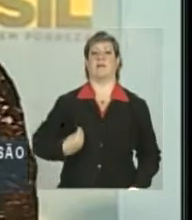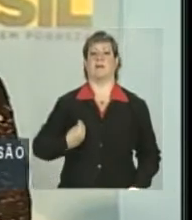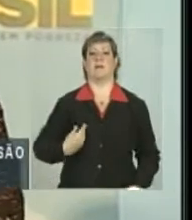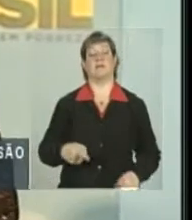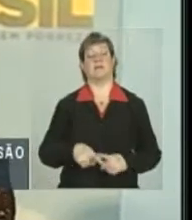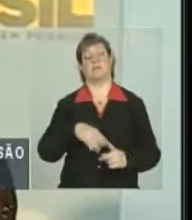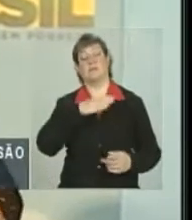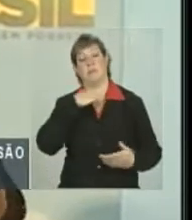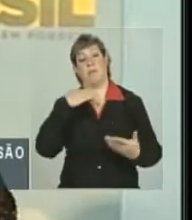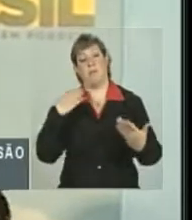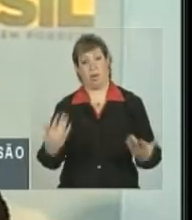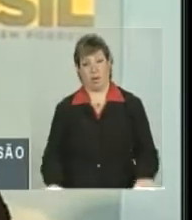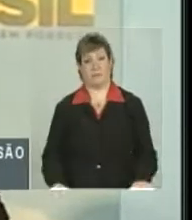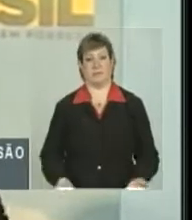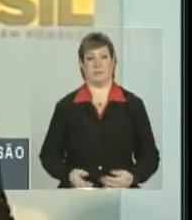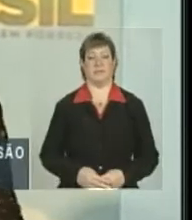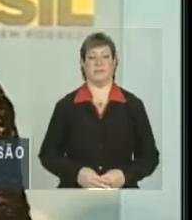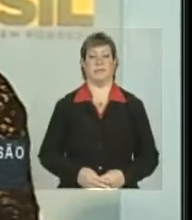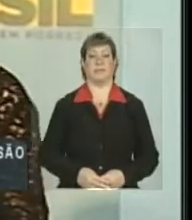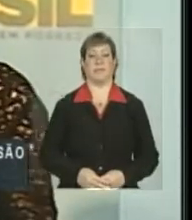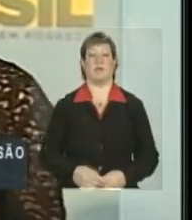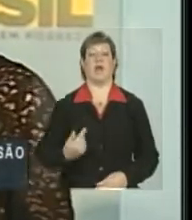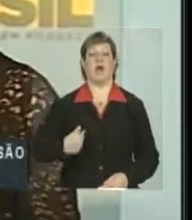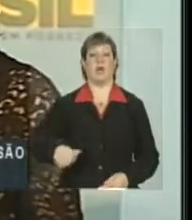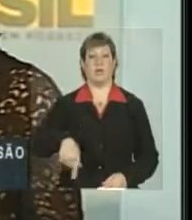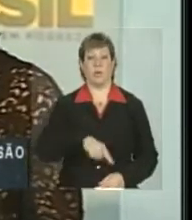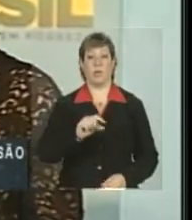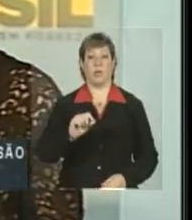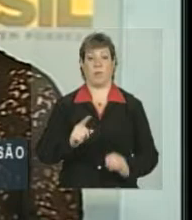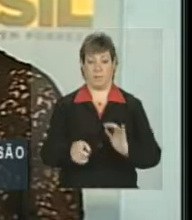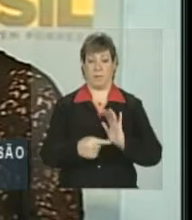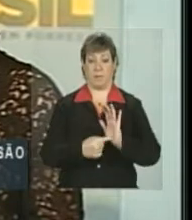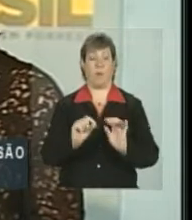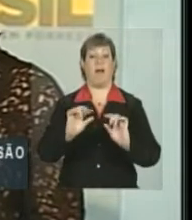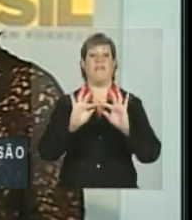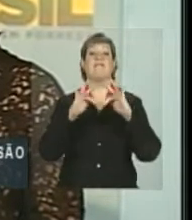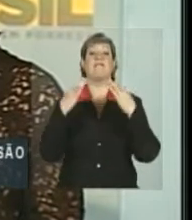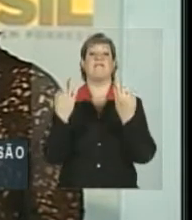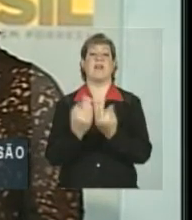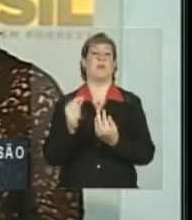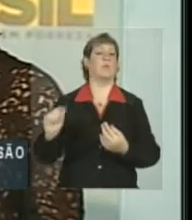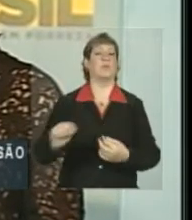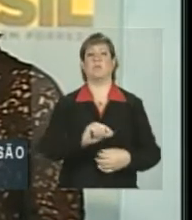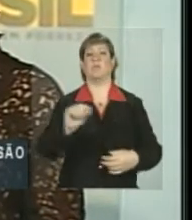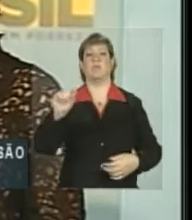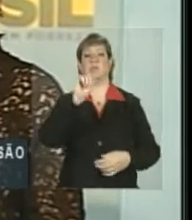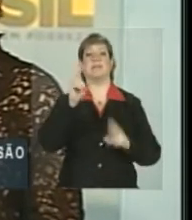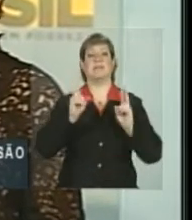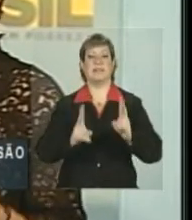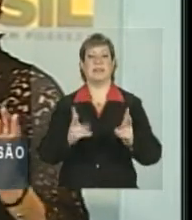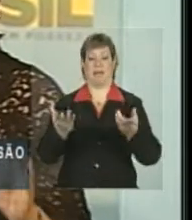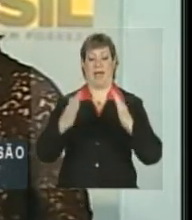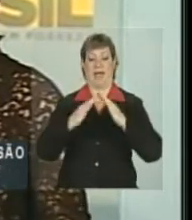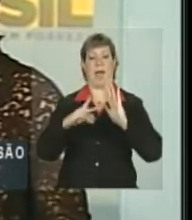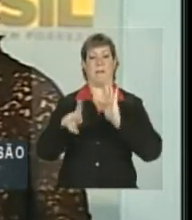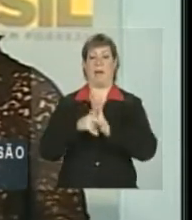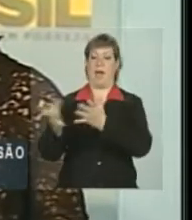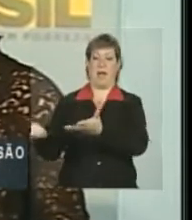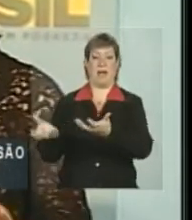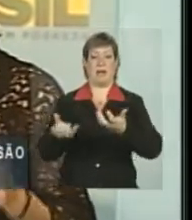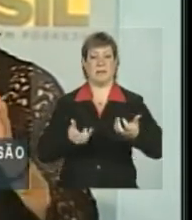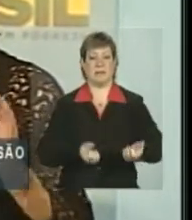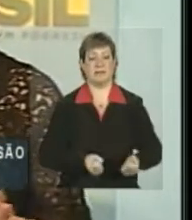morrer. Mostra aonde as famílias acolhem as